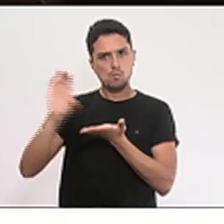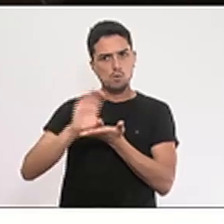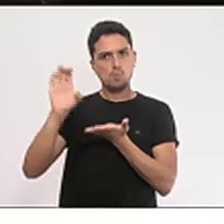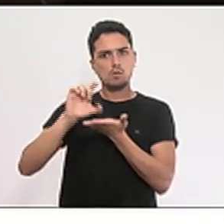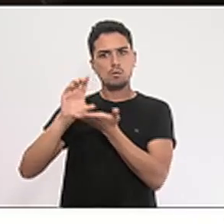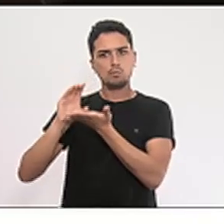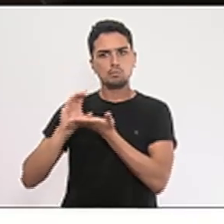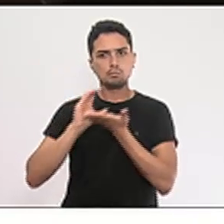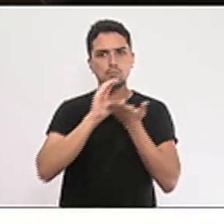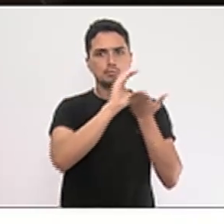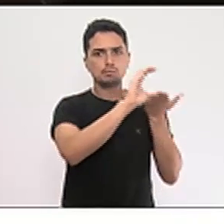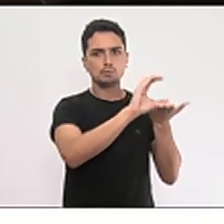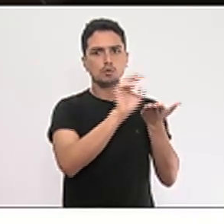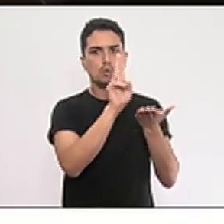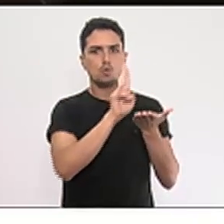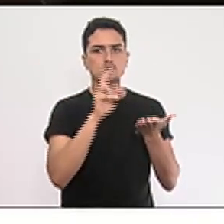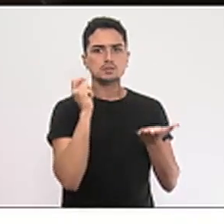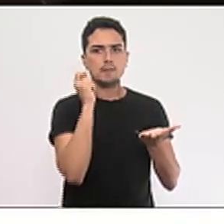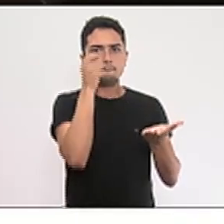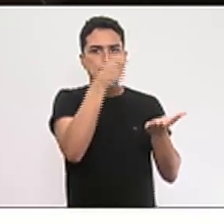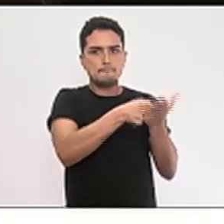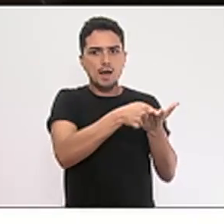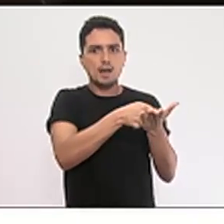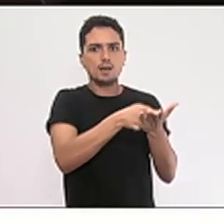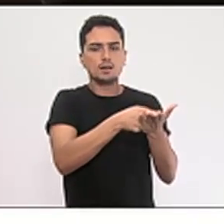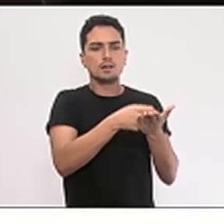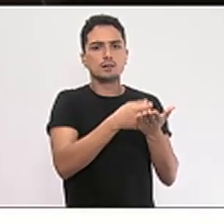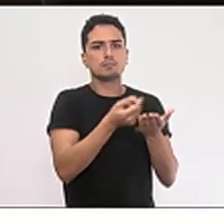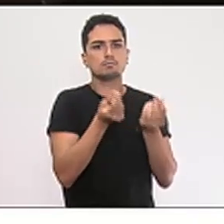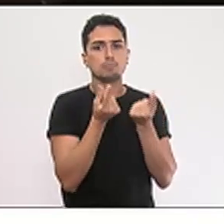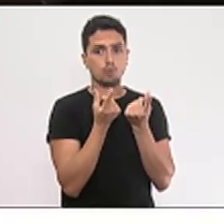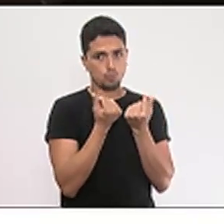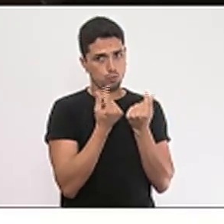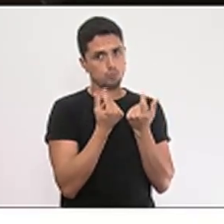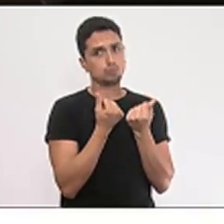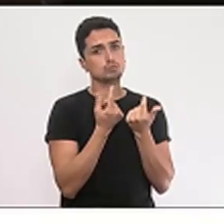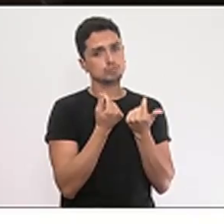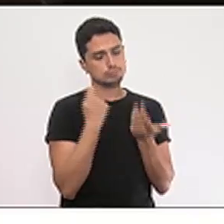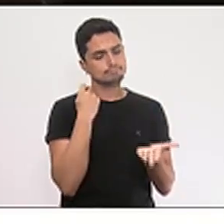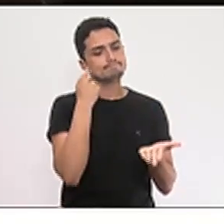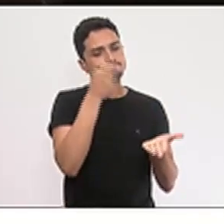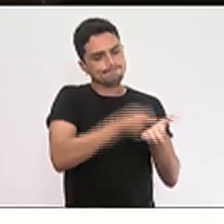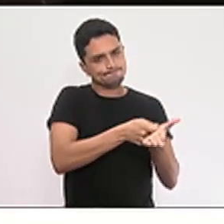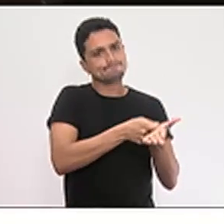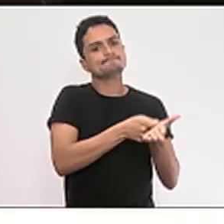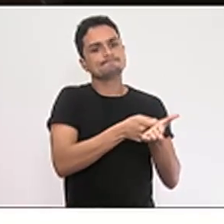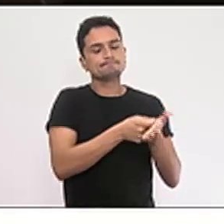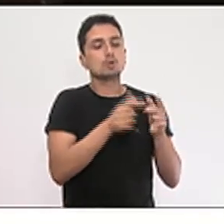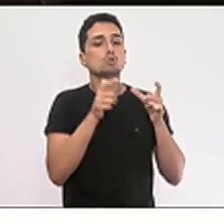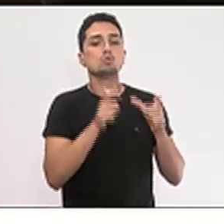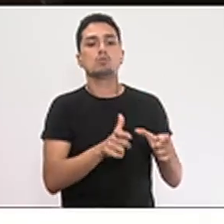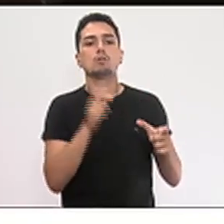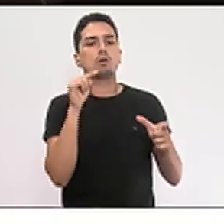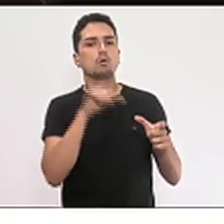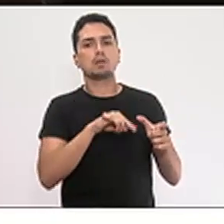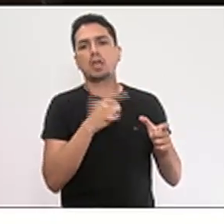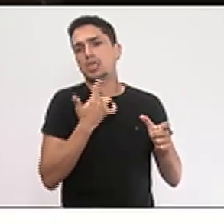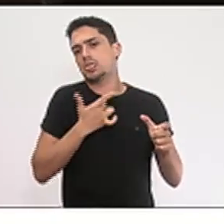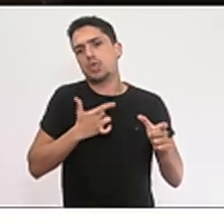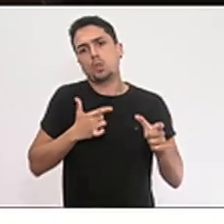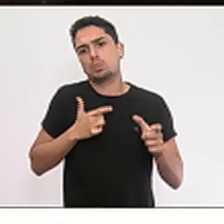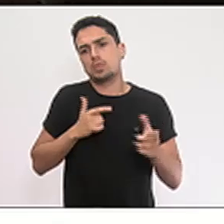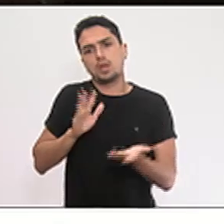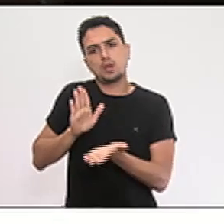os custos de serviço nos locais onde o que se arrecada não cobre os custos